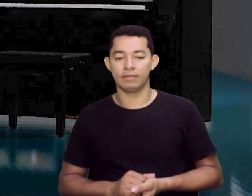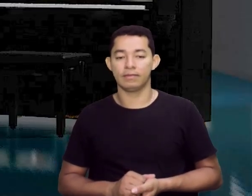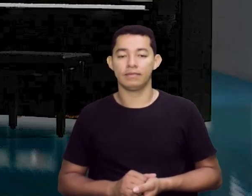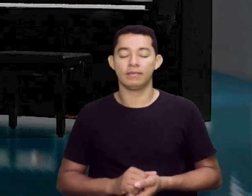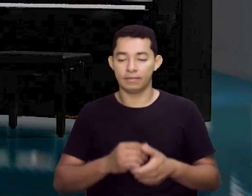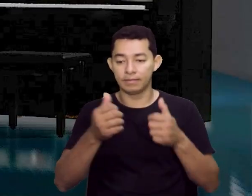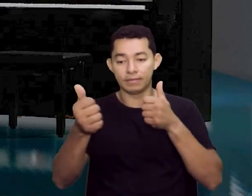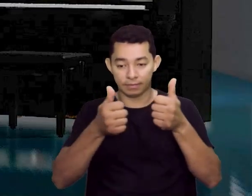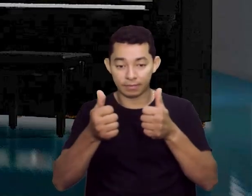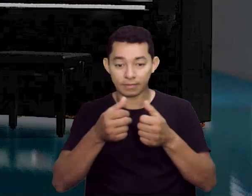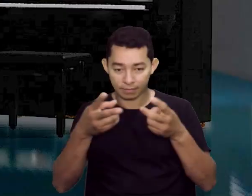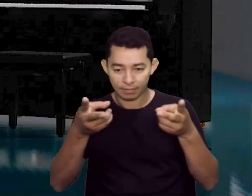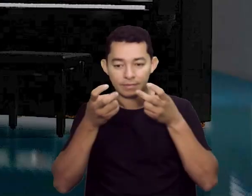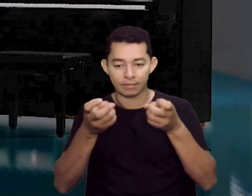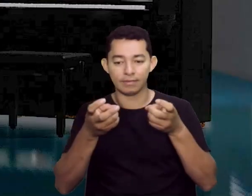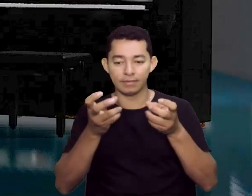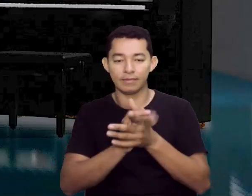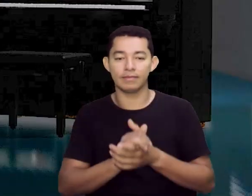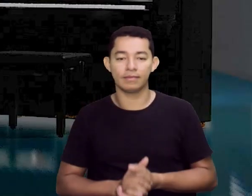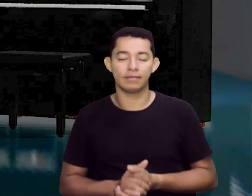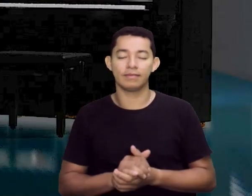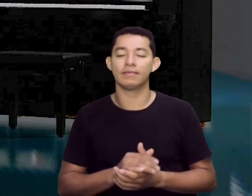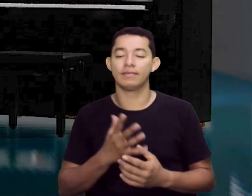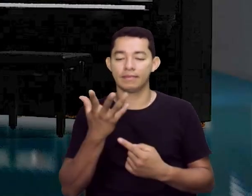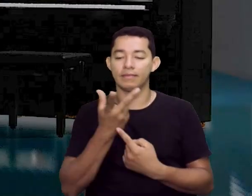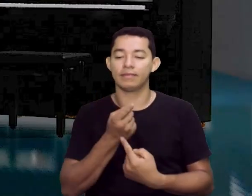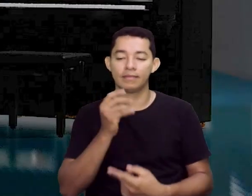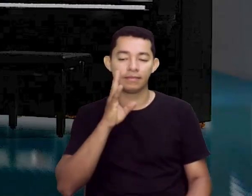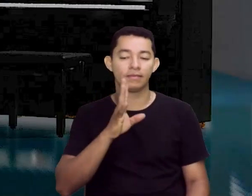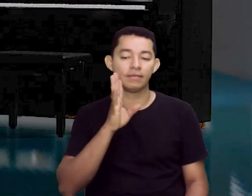Tá vendo aí, Juvenal? Arte é legal.